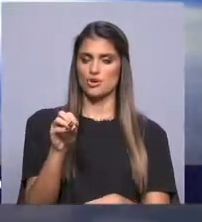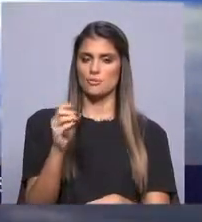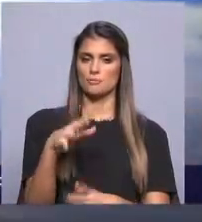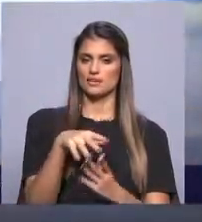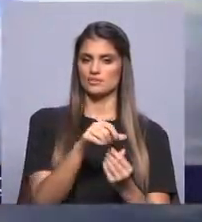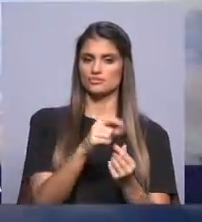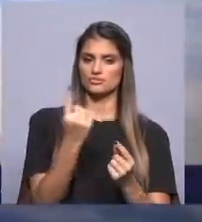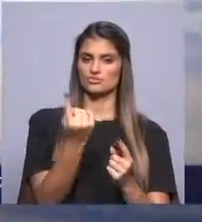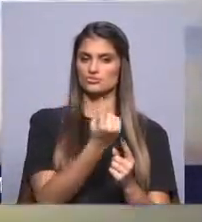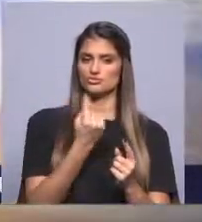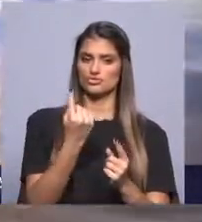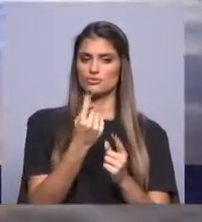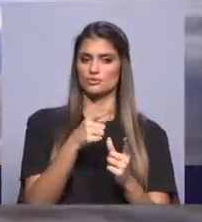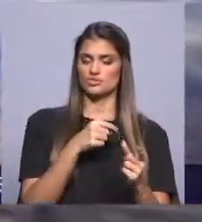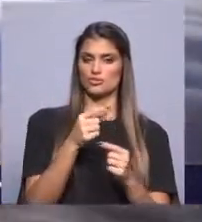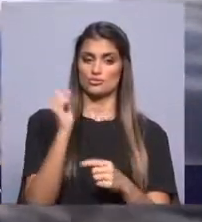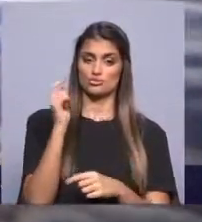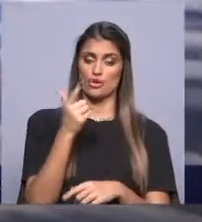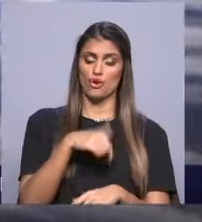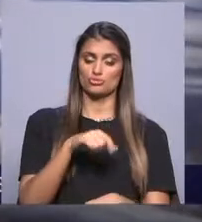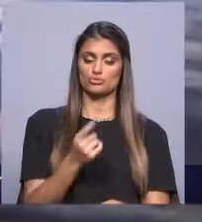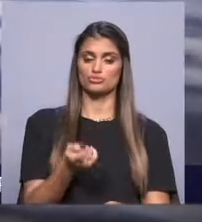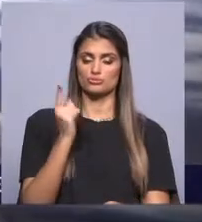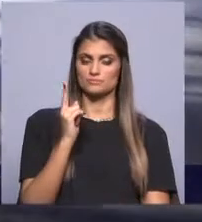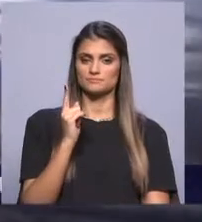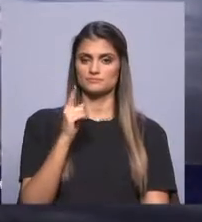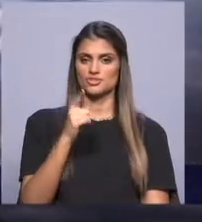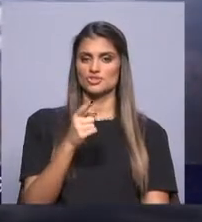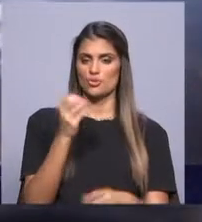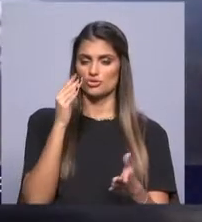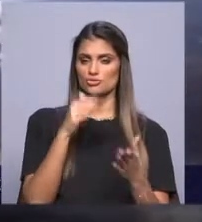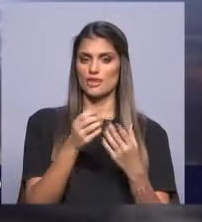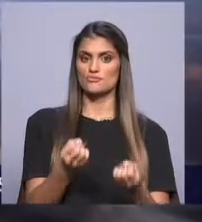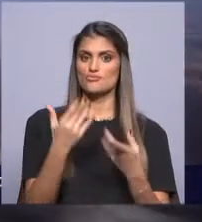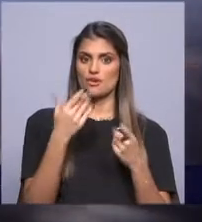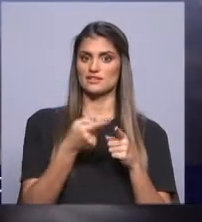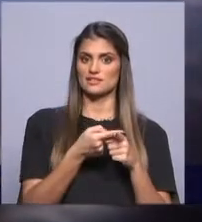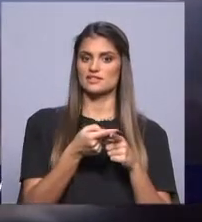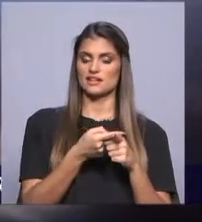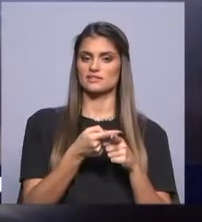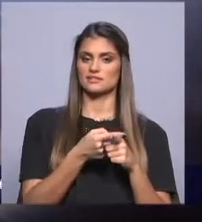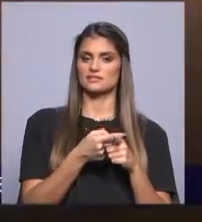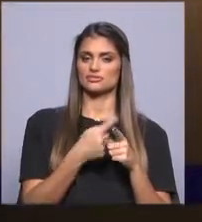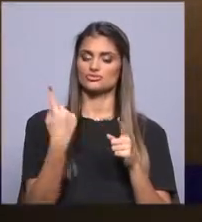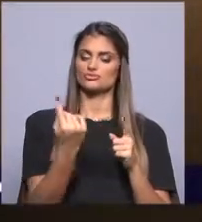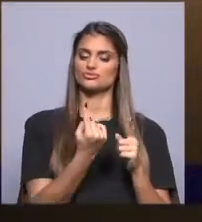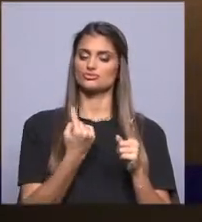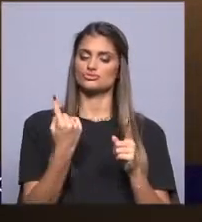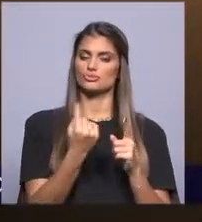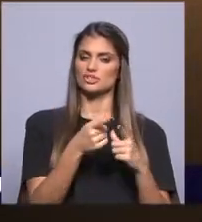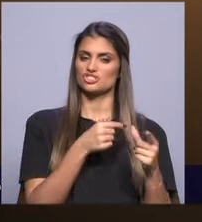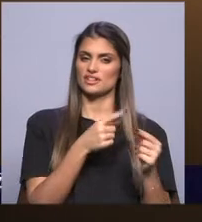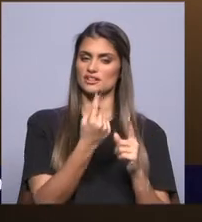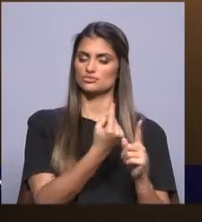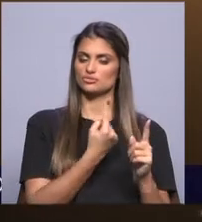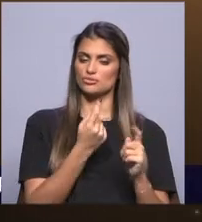de uma outra estrela, que não o nosso próprio Sol, e este é um resultado interessantíssimo. É um exoplaneta que orbita uma estrela que